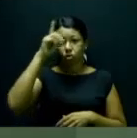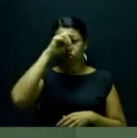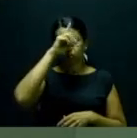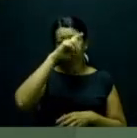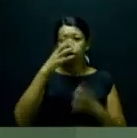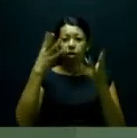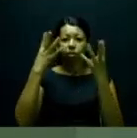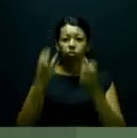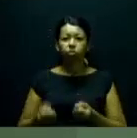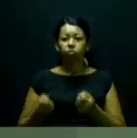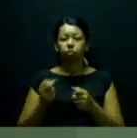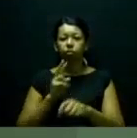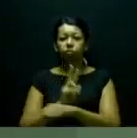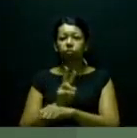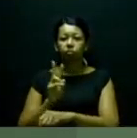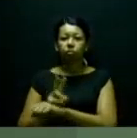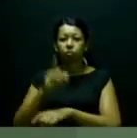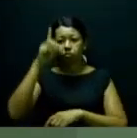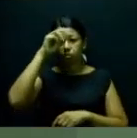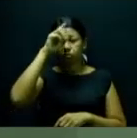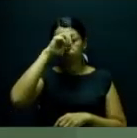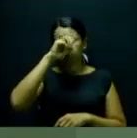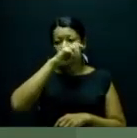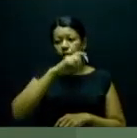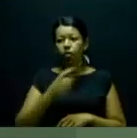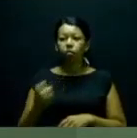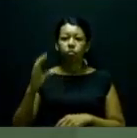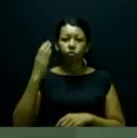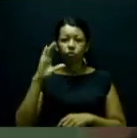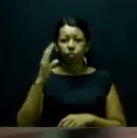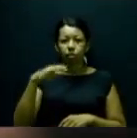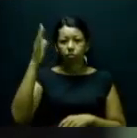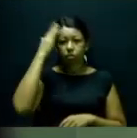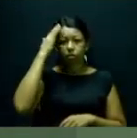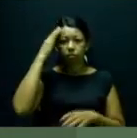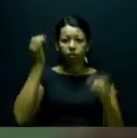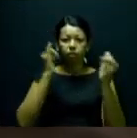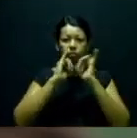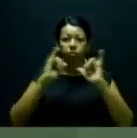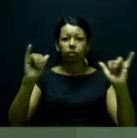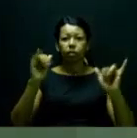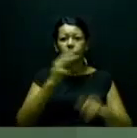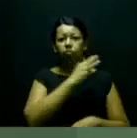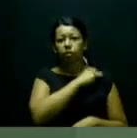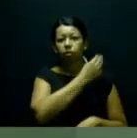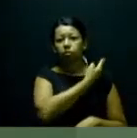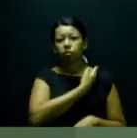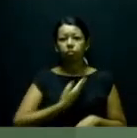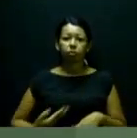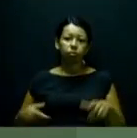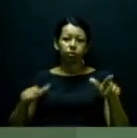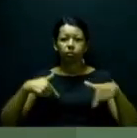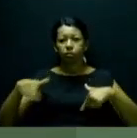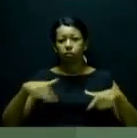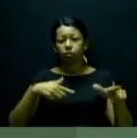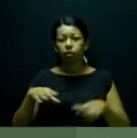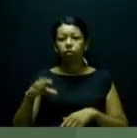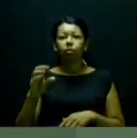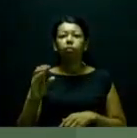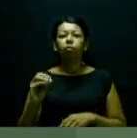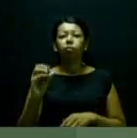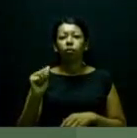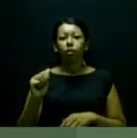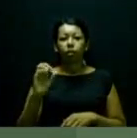dia 16 de outubro de 2015, considerando que foi anunciado perante o Ministério Público do Trabalho que a OS,